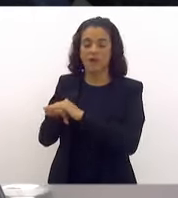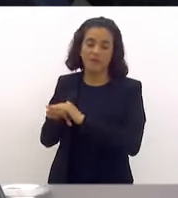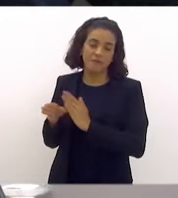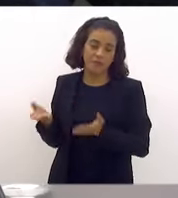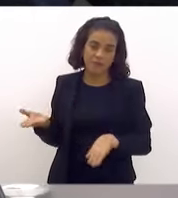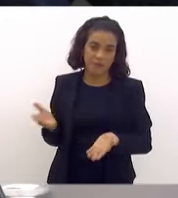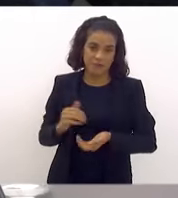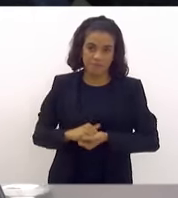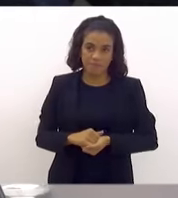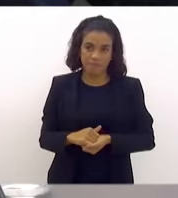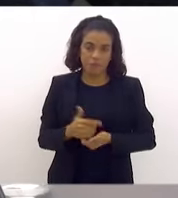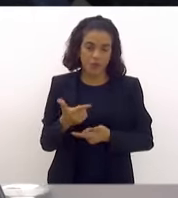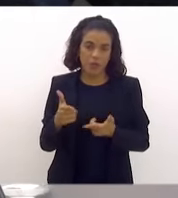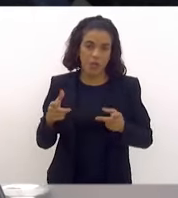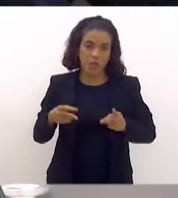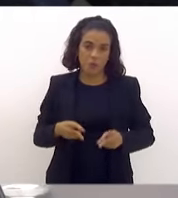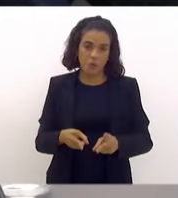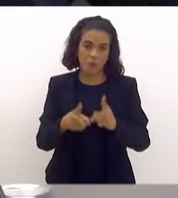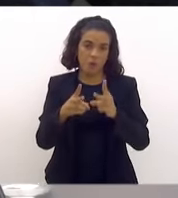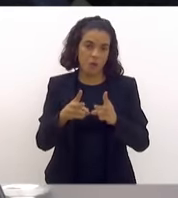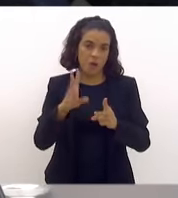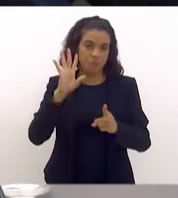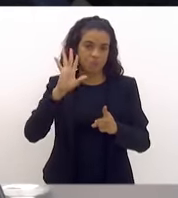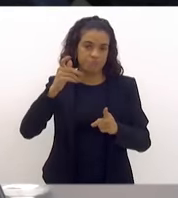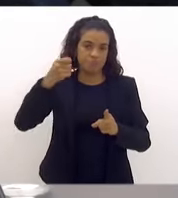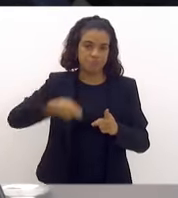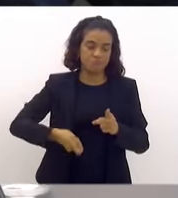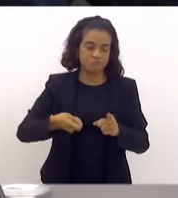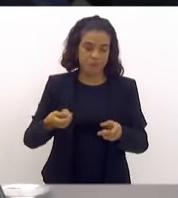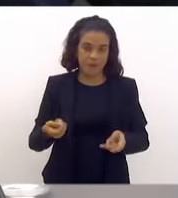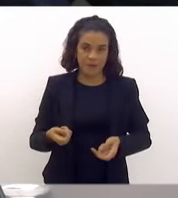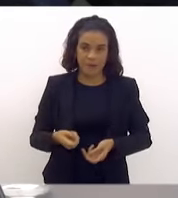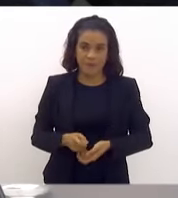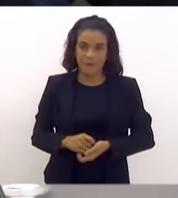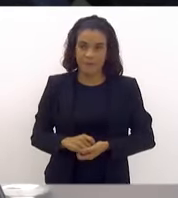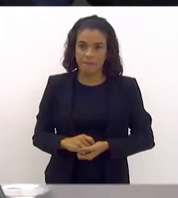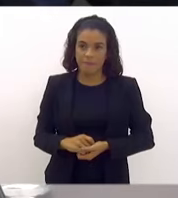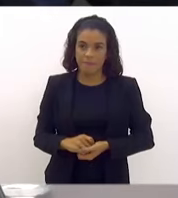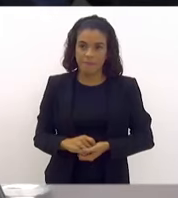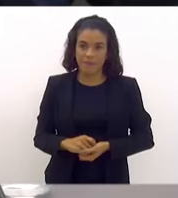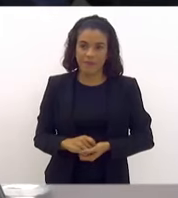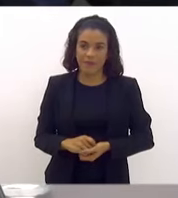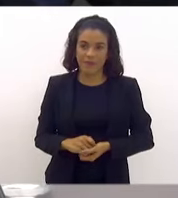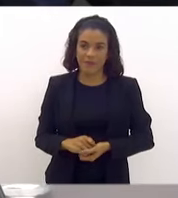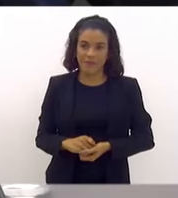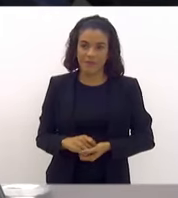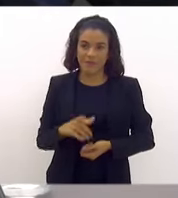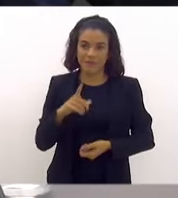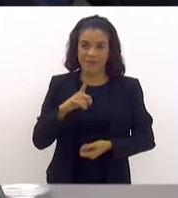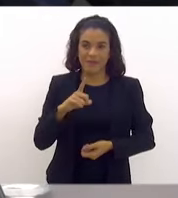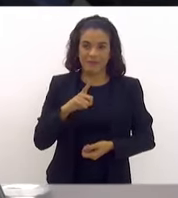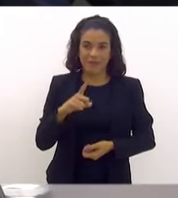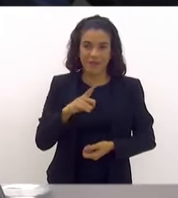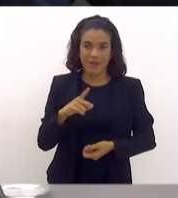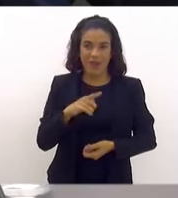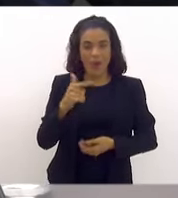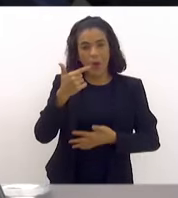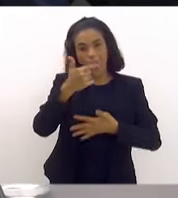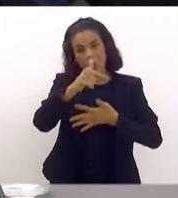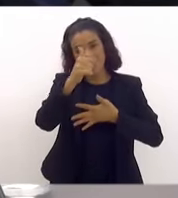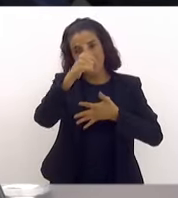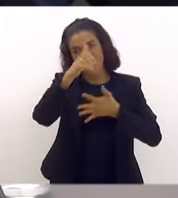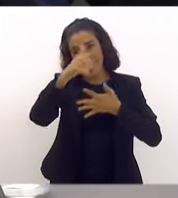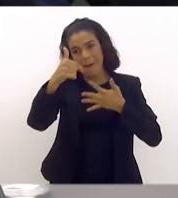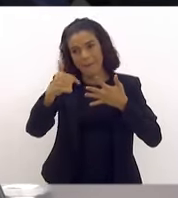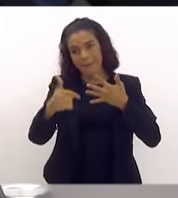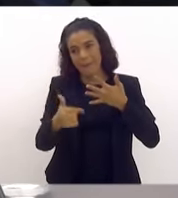verificar que não vai ter condição da gente chegar a uma autoria segura eh nós eu teríamos outras coisas aqui